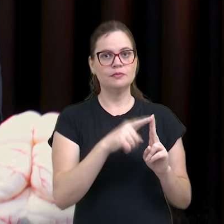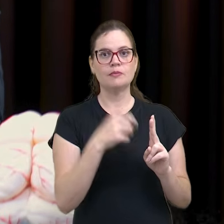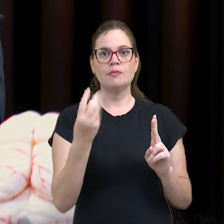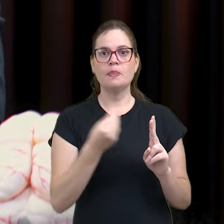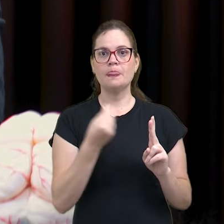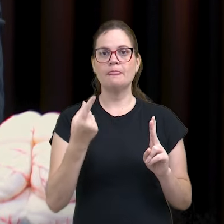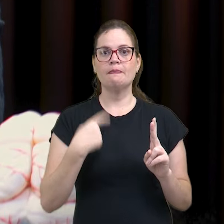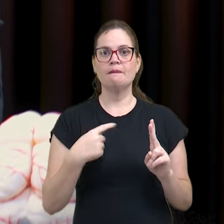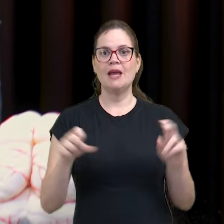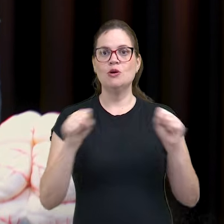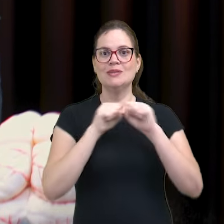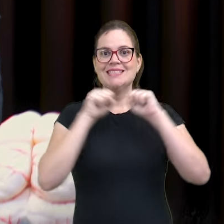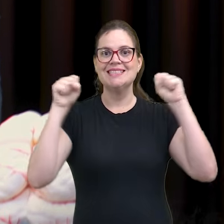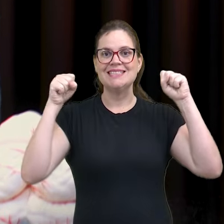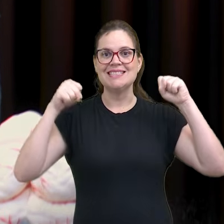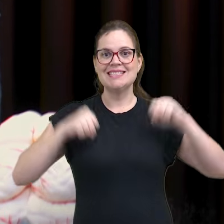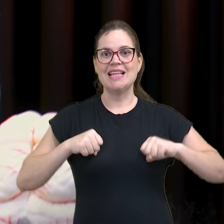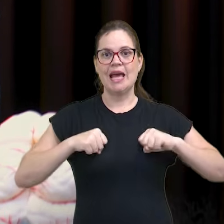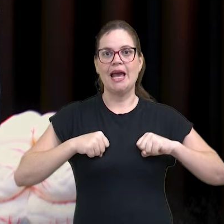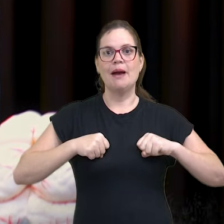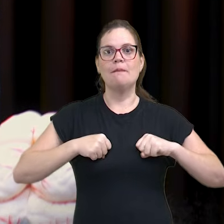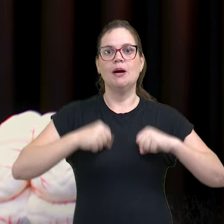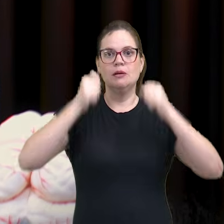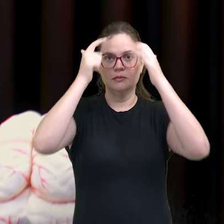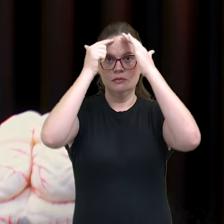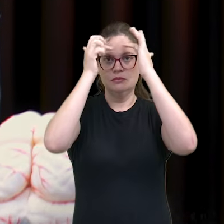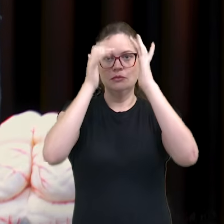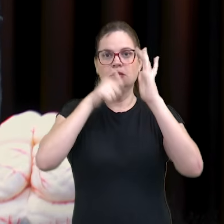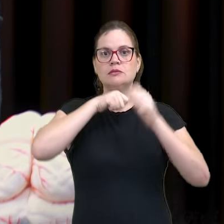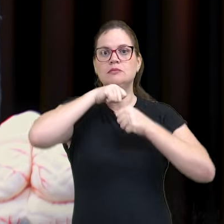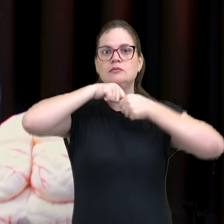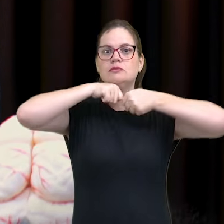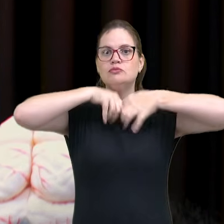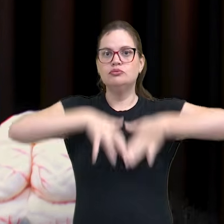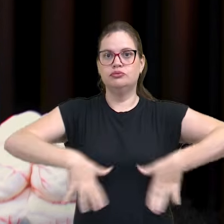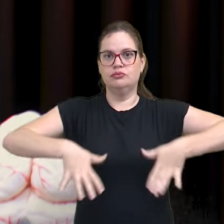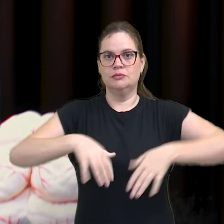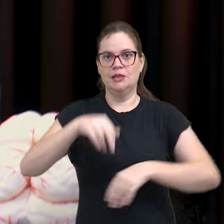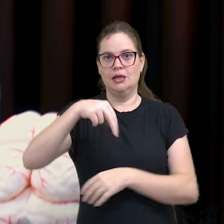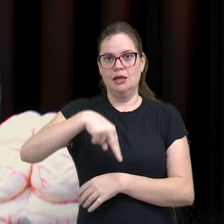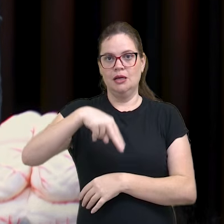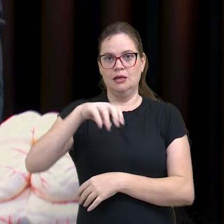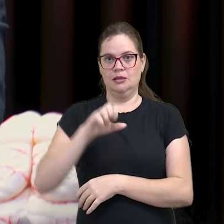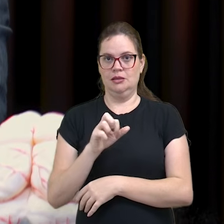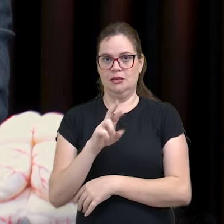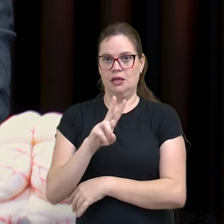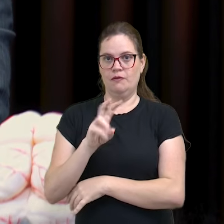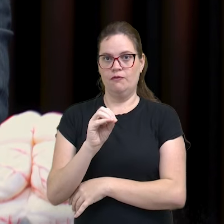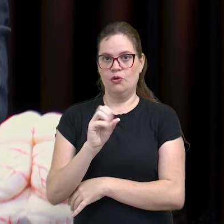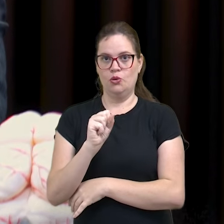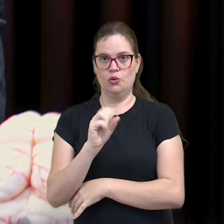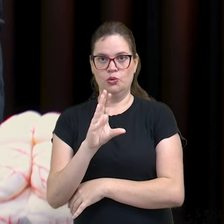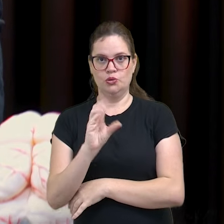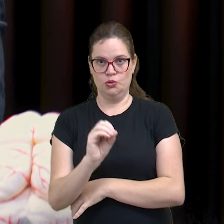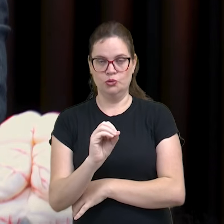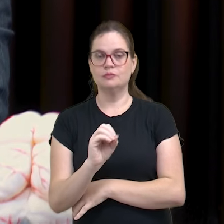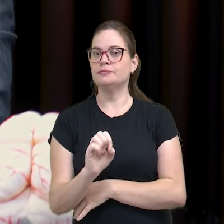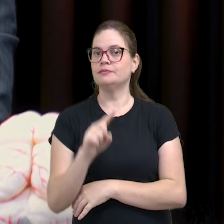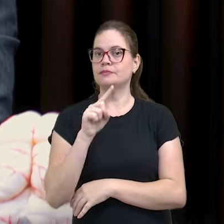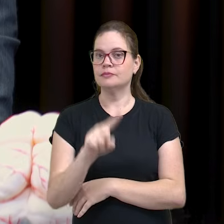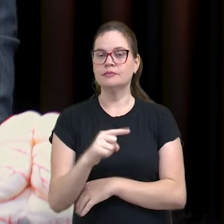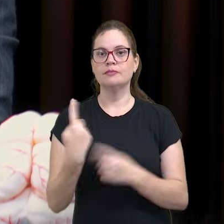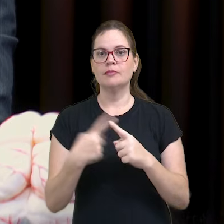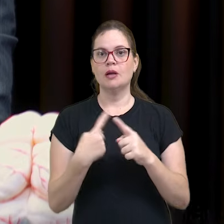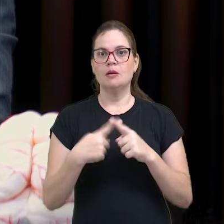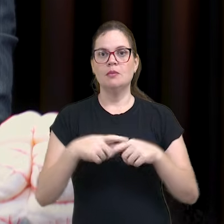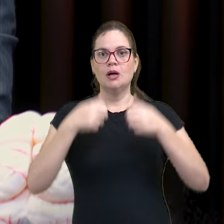O neurotransmissor ele é produzido pelo sistema nervoso. Então, ele é conduzido, ele usa